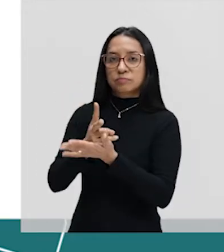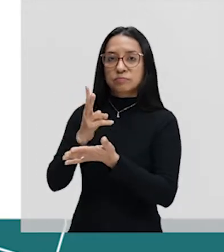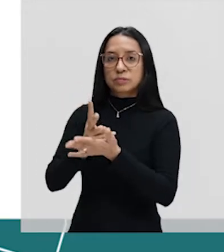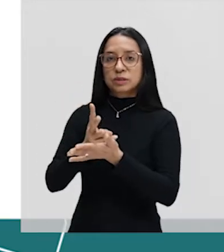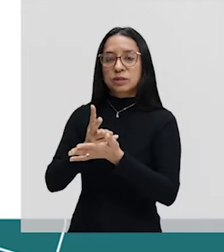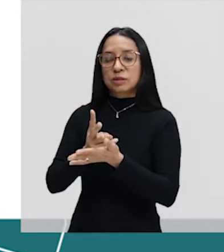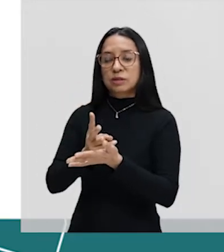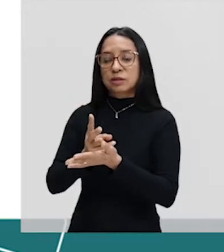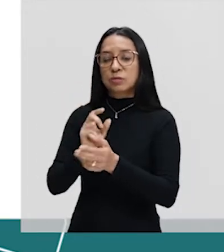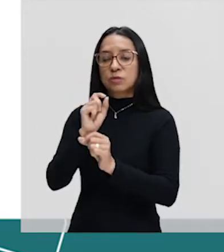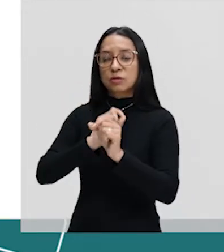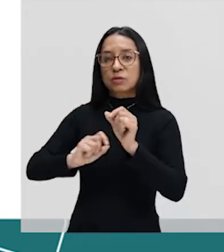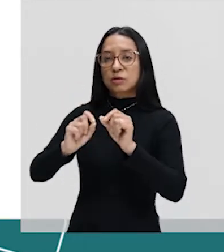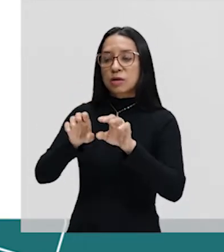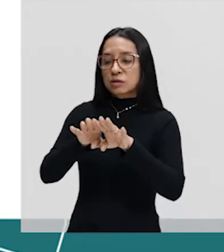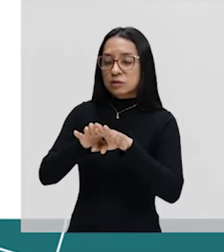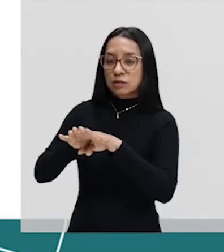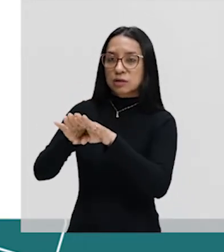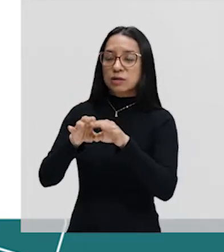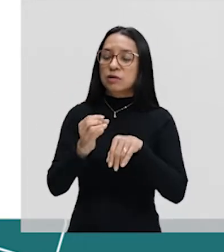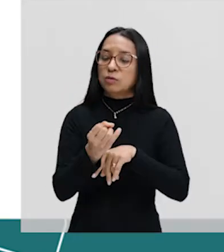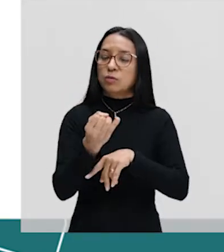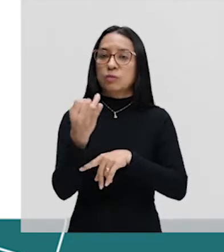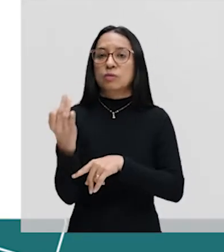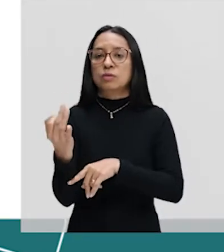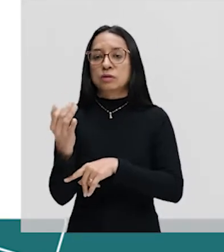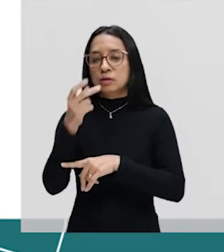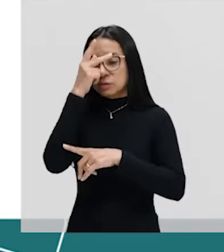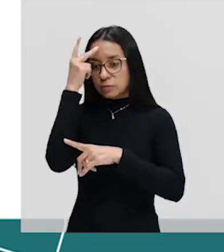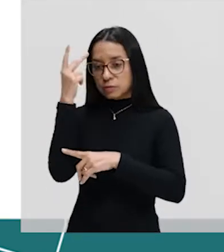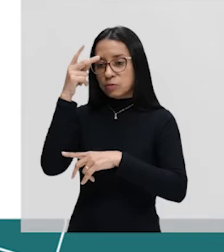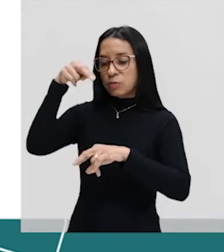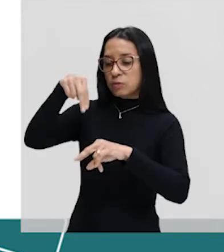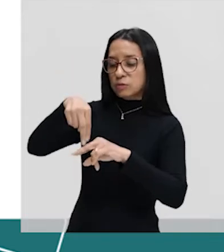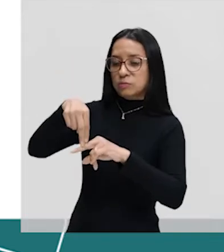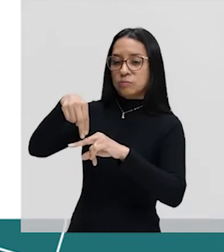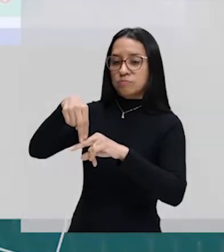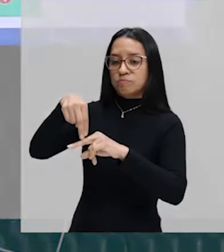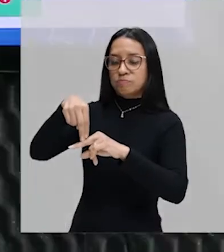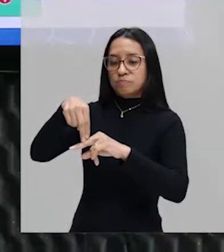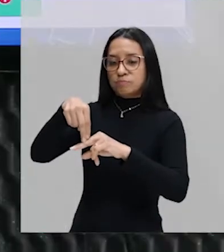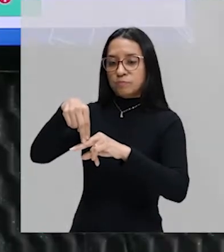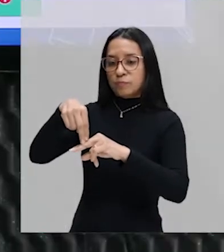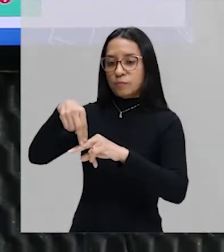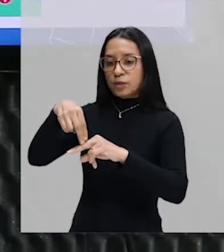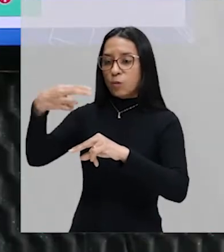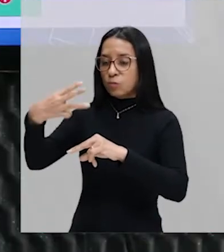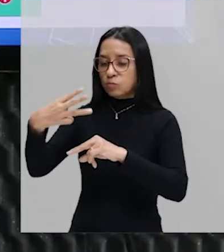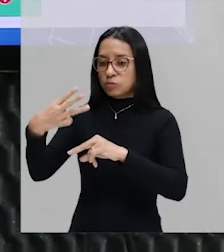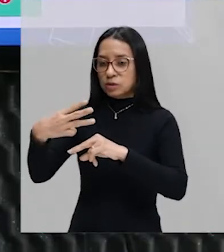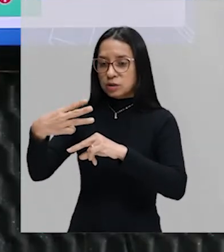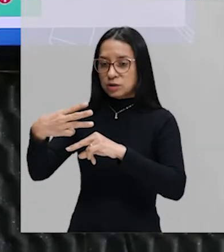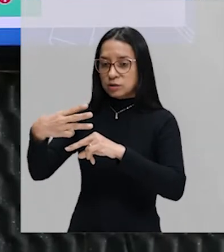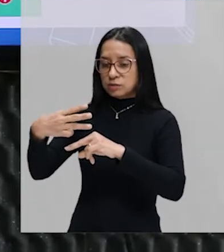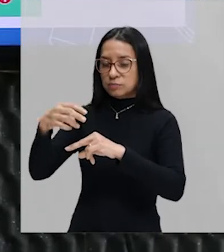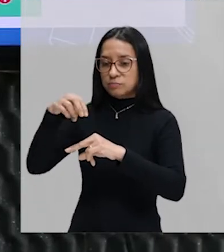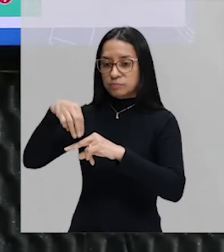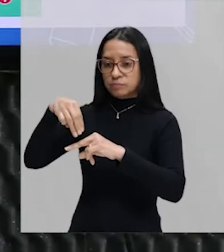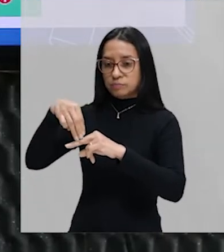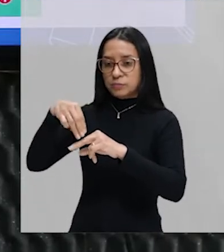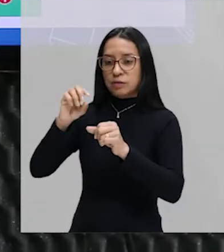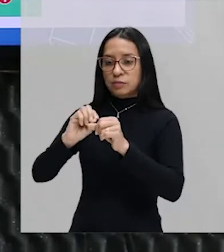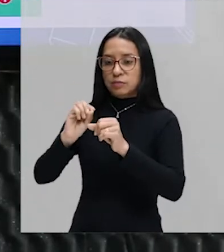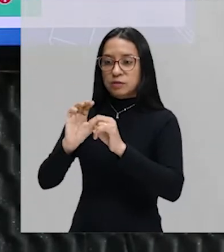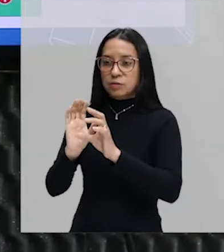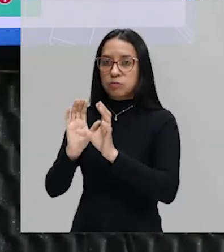de equilibrar a quantidade de atletas. Então, um atleta, que é o número 3 no caso aí, está posicionado aqui para